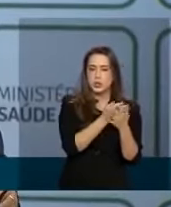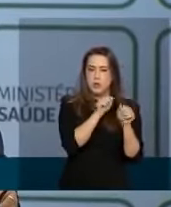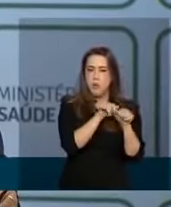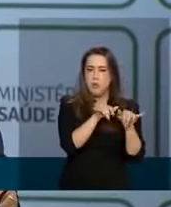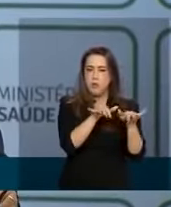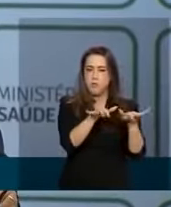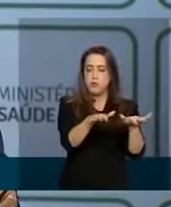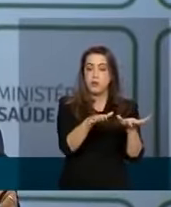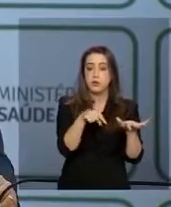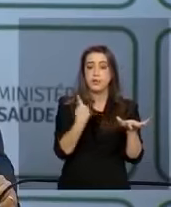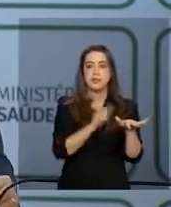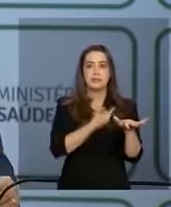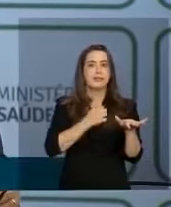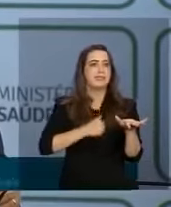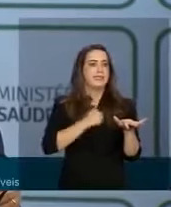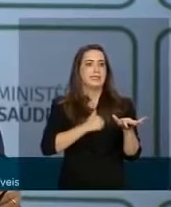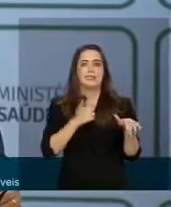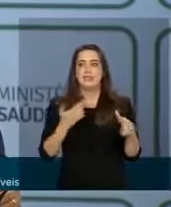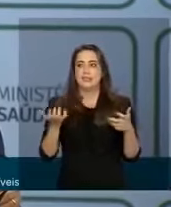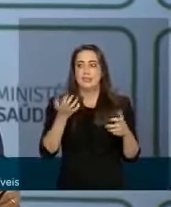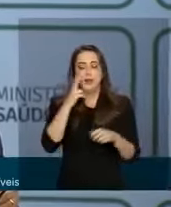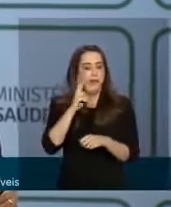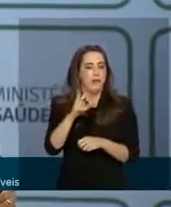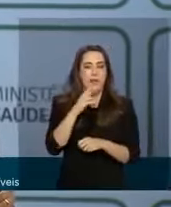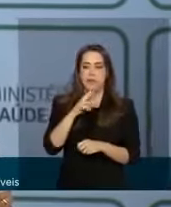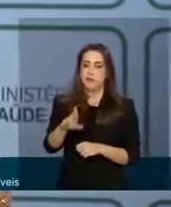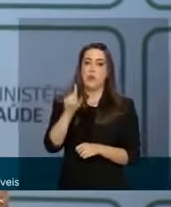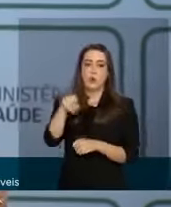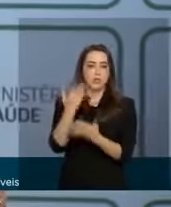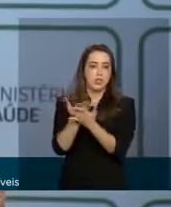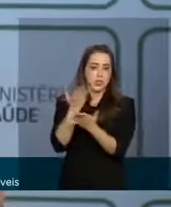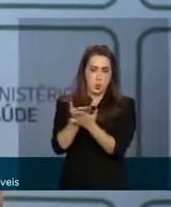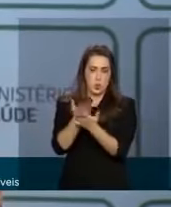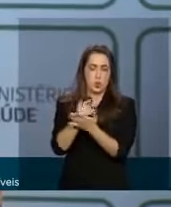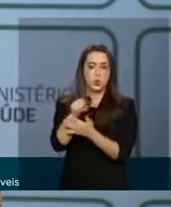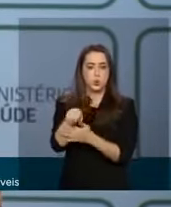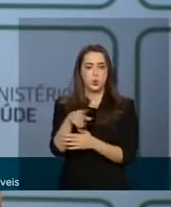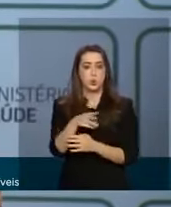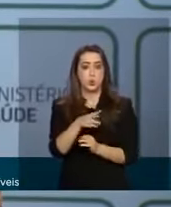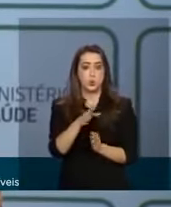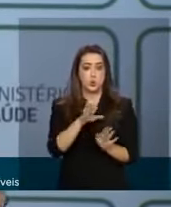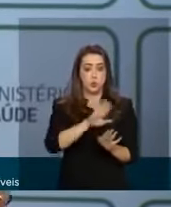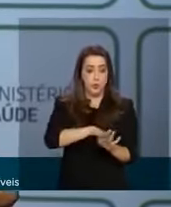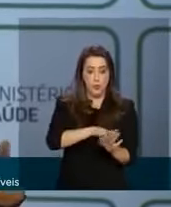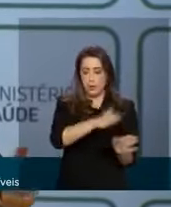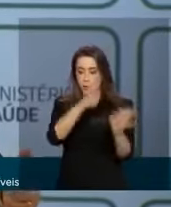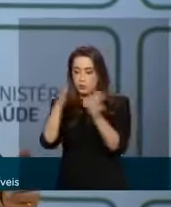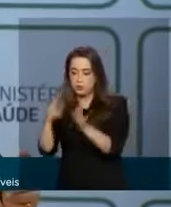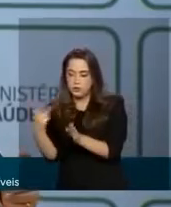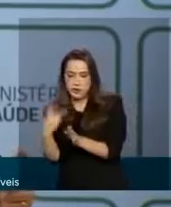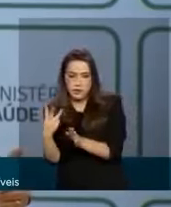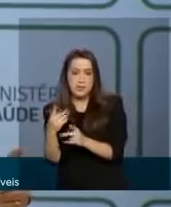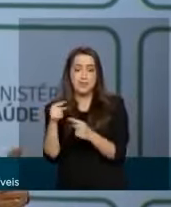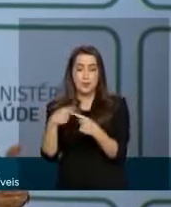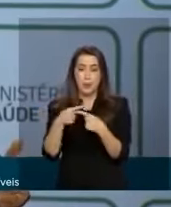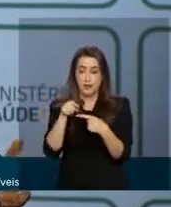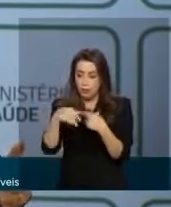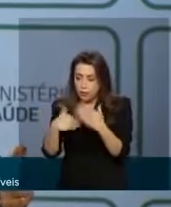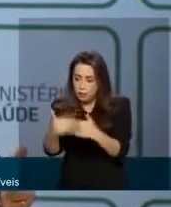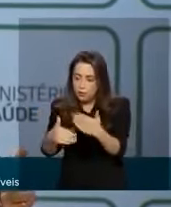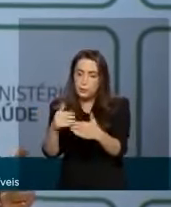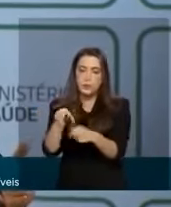ansioso em relação aos resultados justamente desses estudos de fase 3, porque vai ser a partir desses estudos que a gente vai